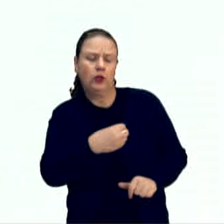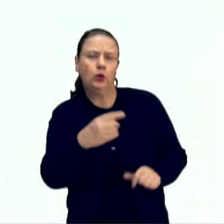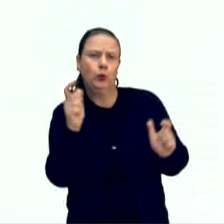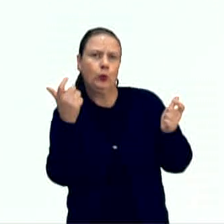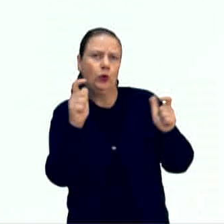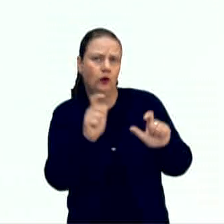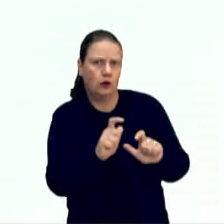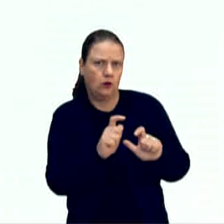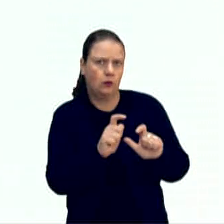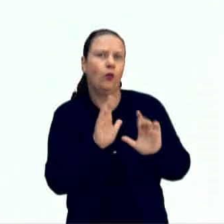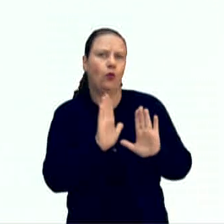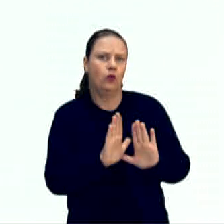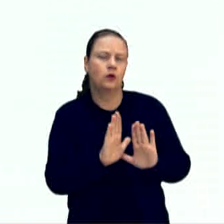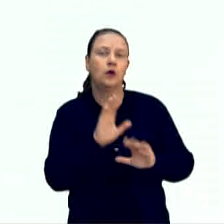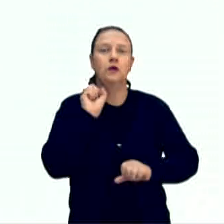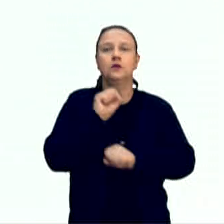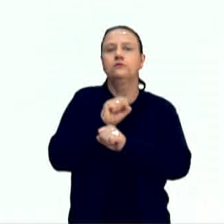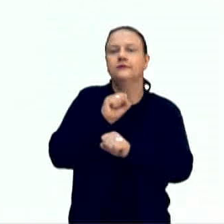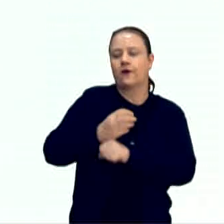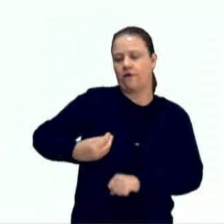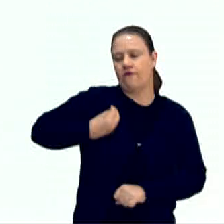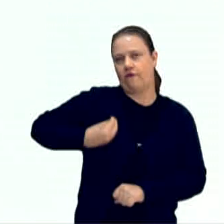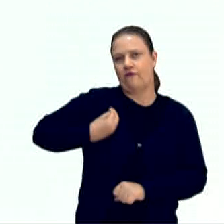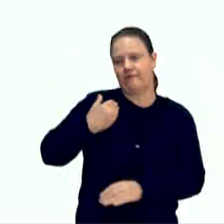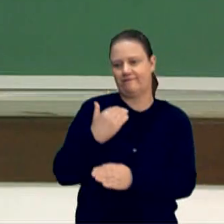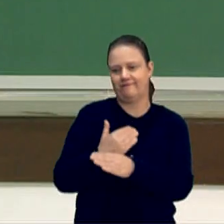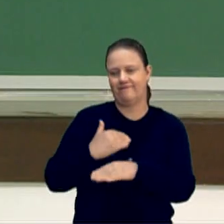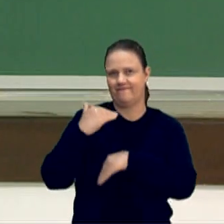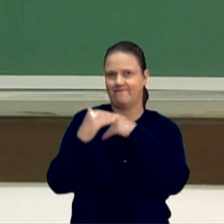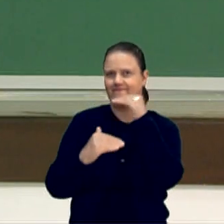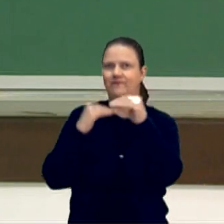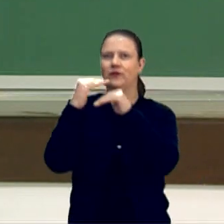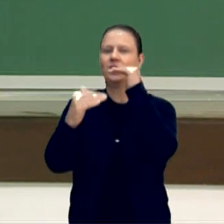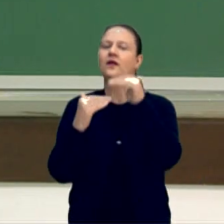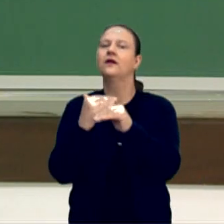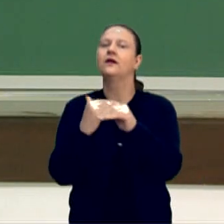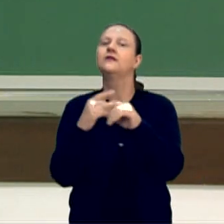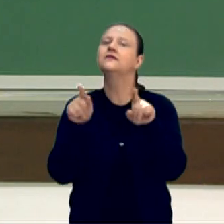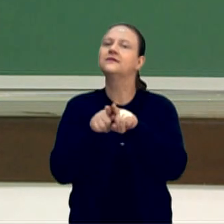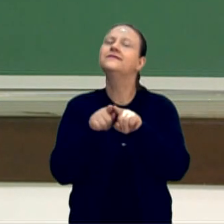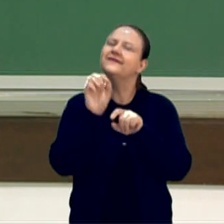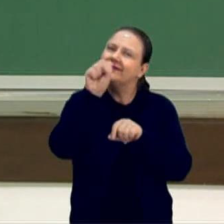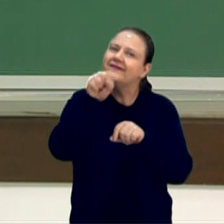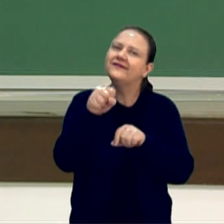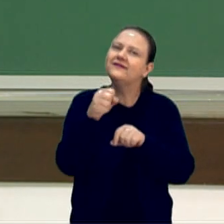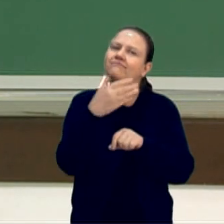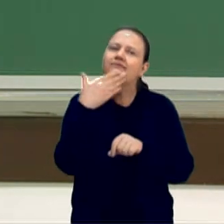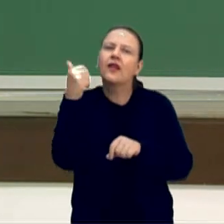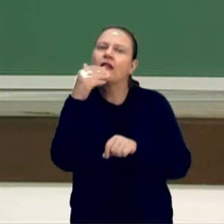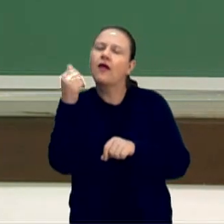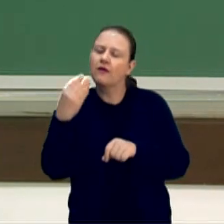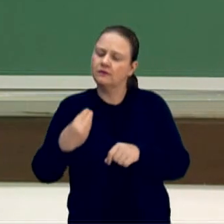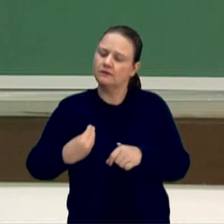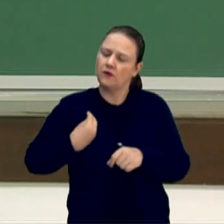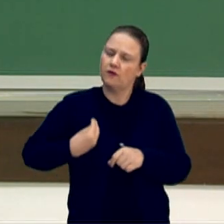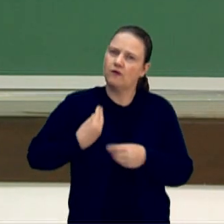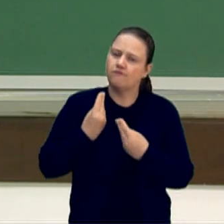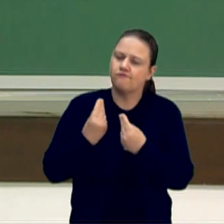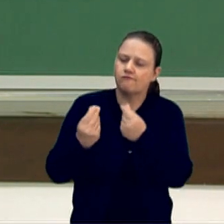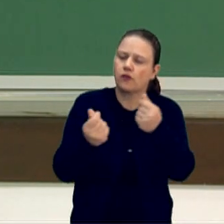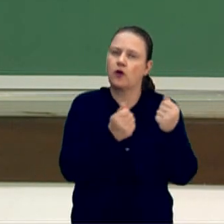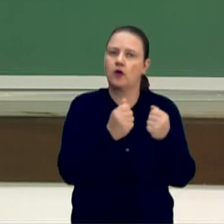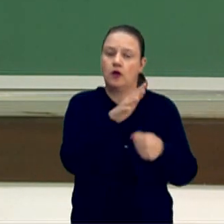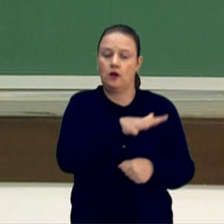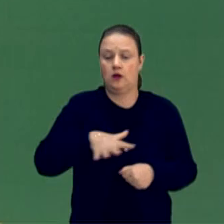E a expectativa de vida aumentou? Sim, aumentou devido às melhorias que aconteceram, por exemplo, na área de